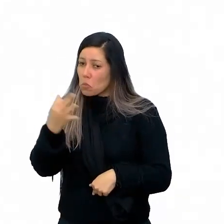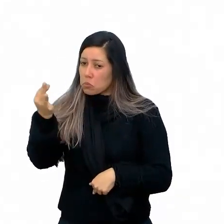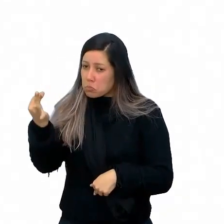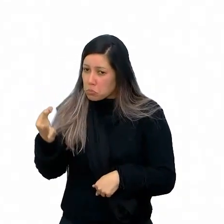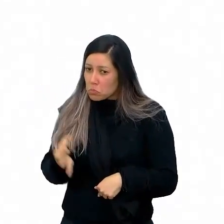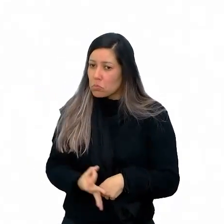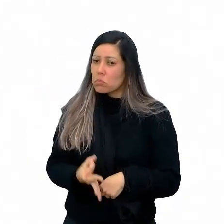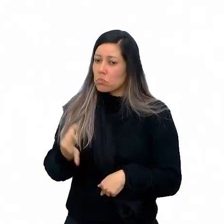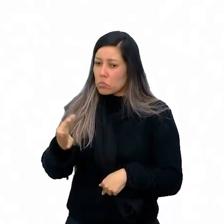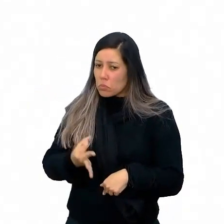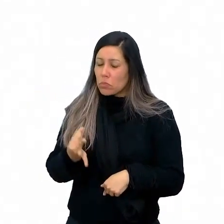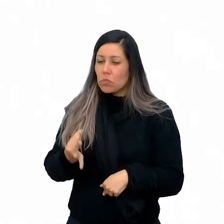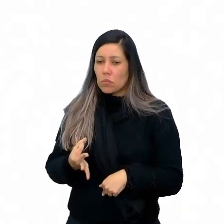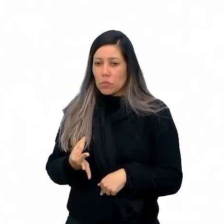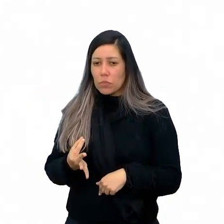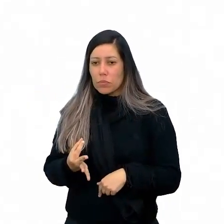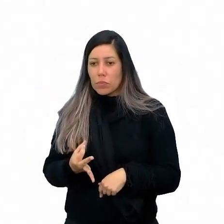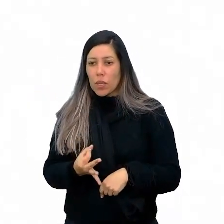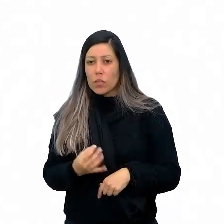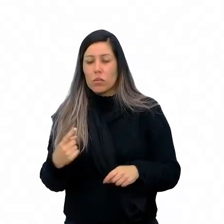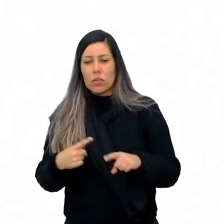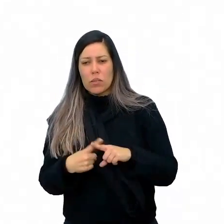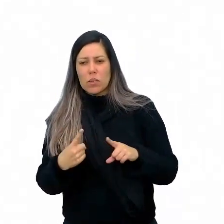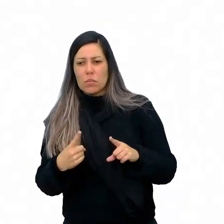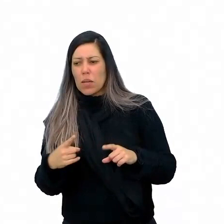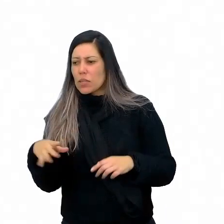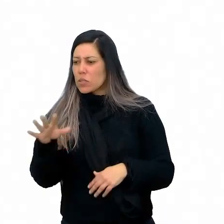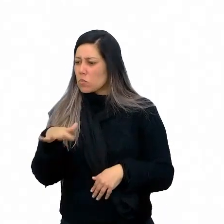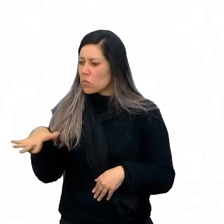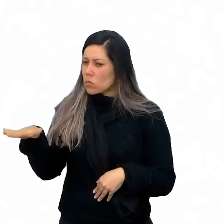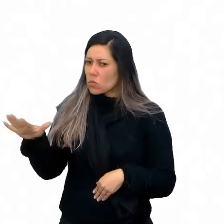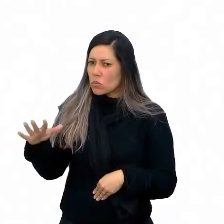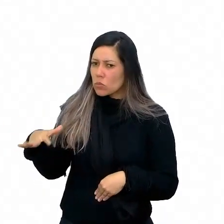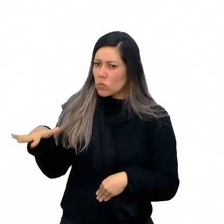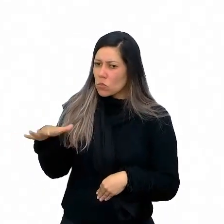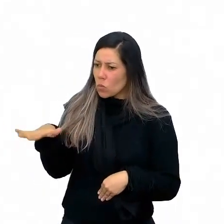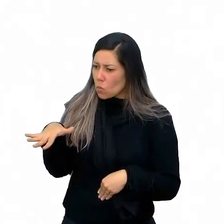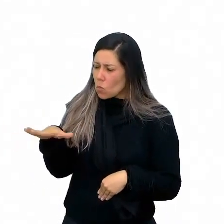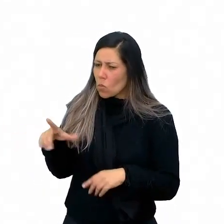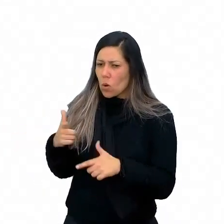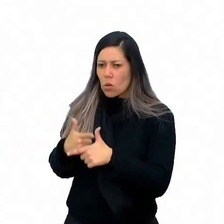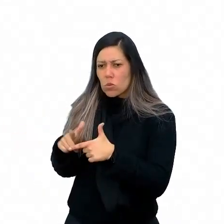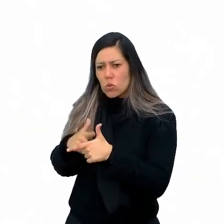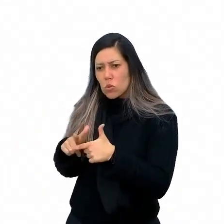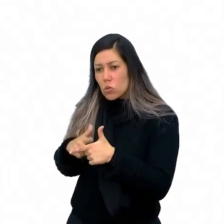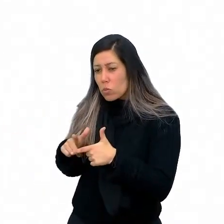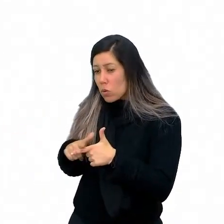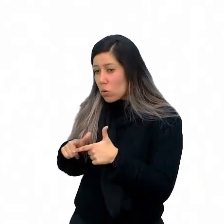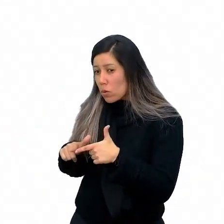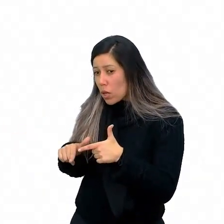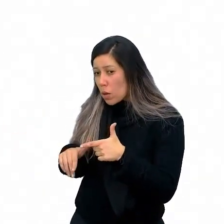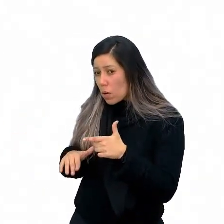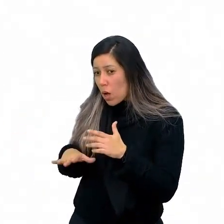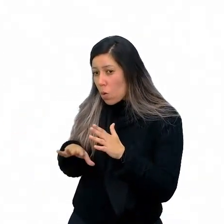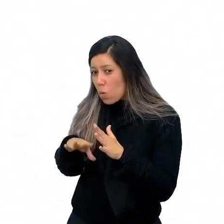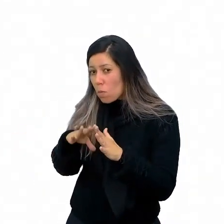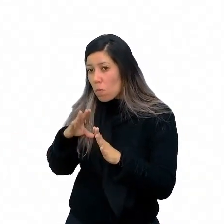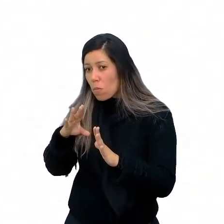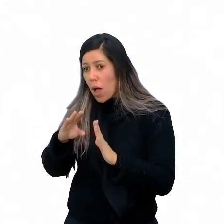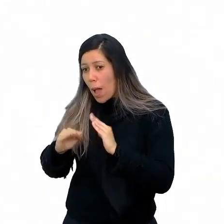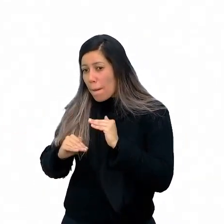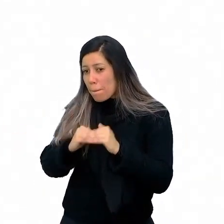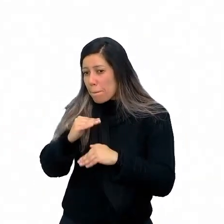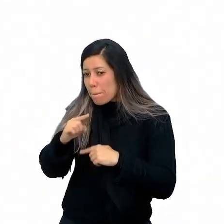é válido, é honesto, mas em alguns outros momentos eu uso a resolução de problemas como uma metodologia para